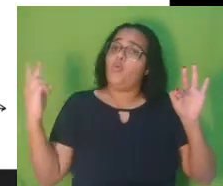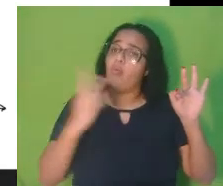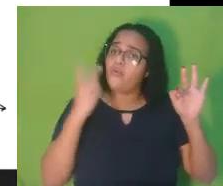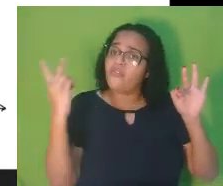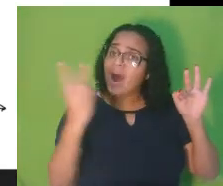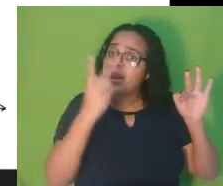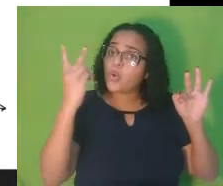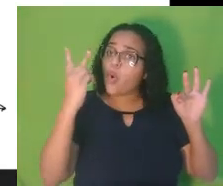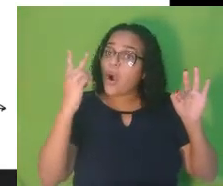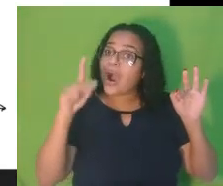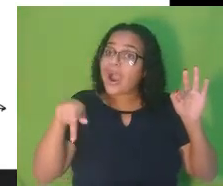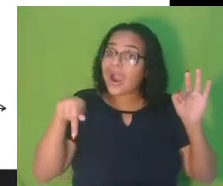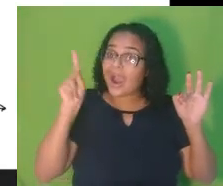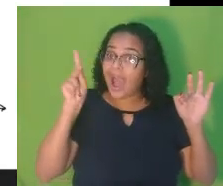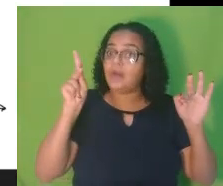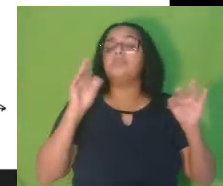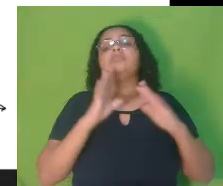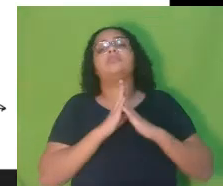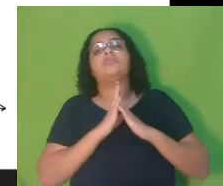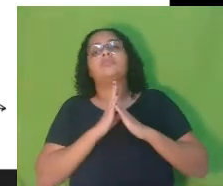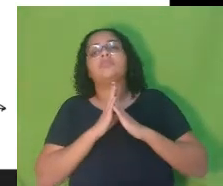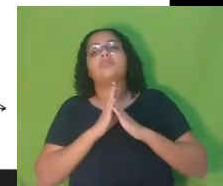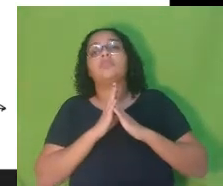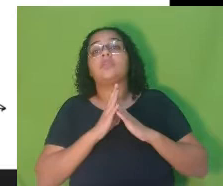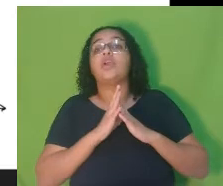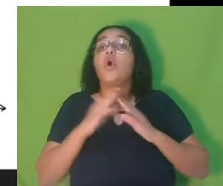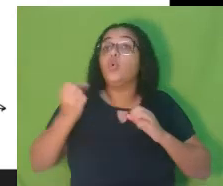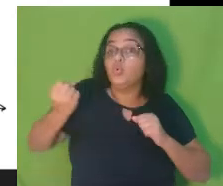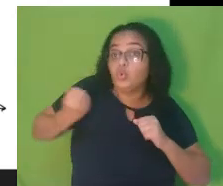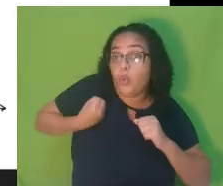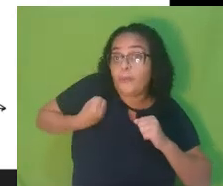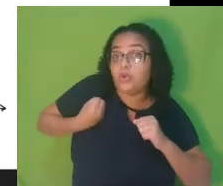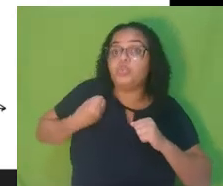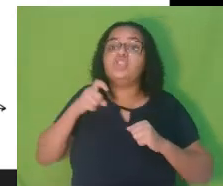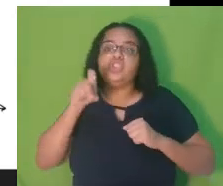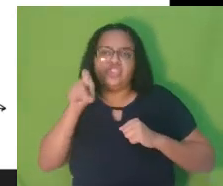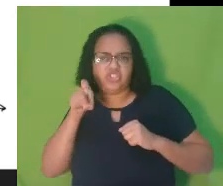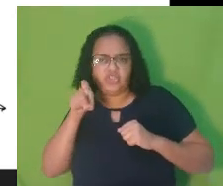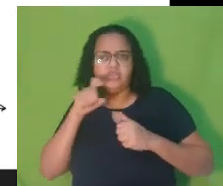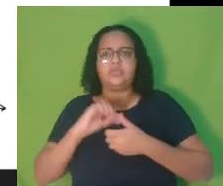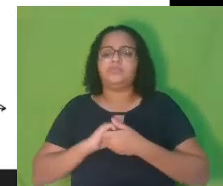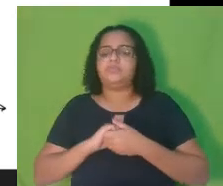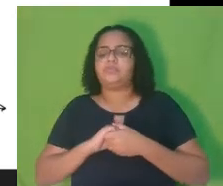o valor k em algum número x?